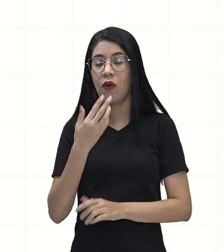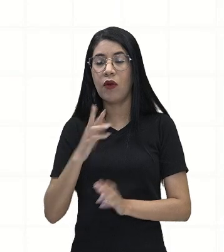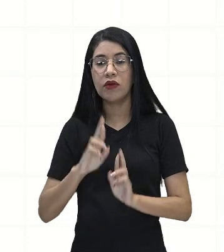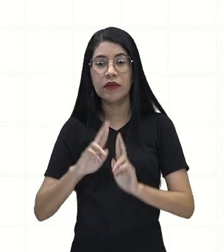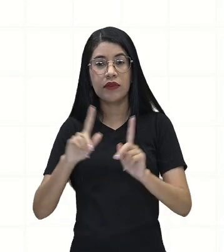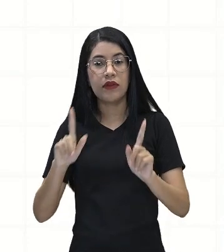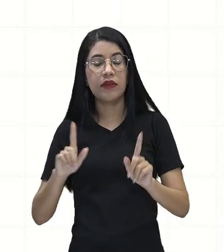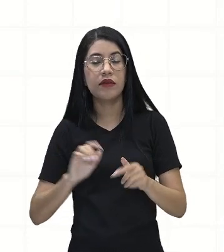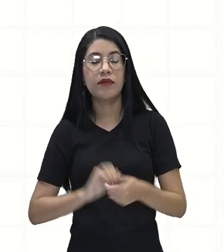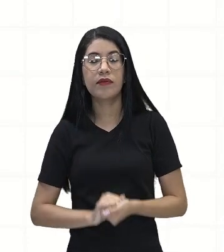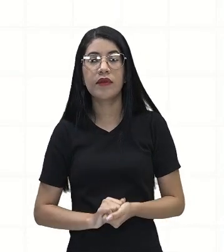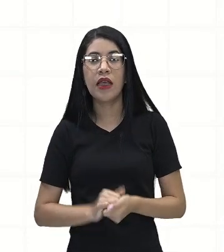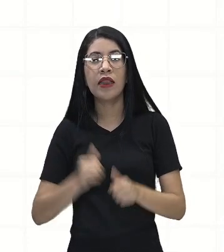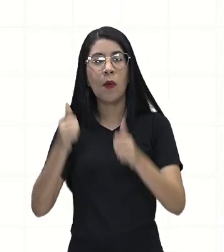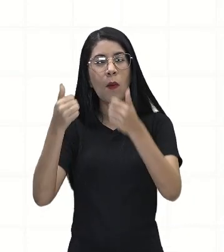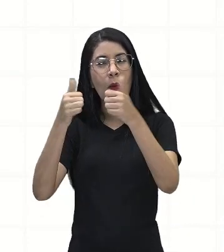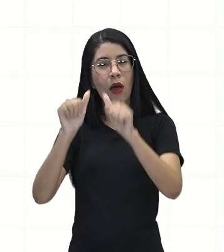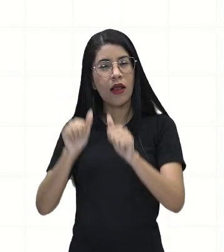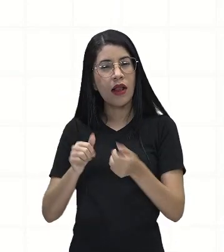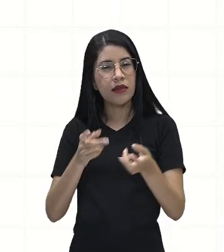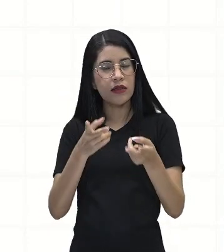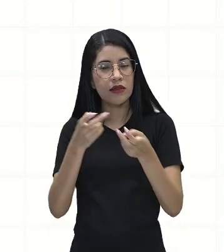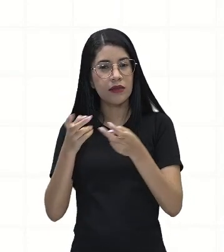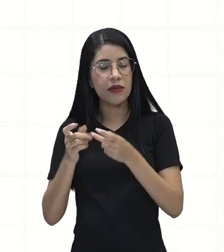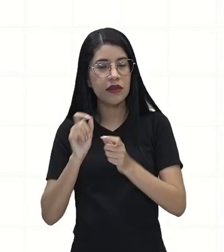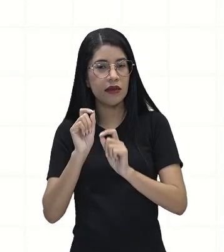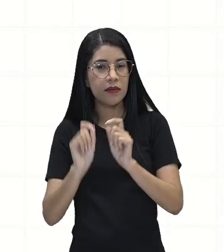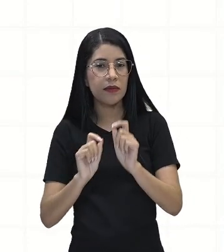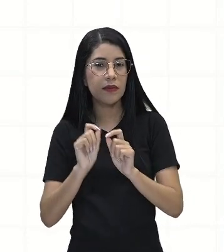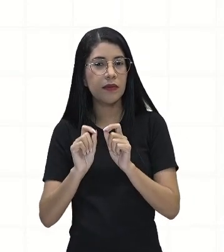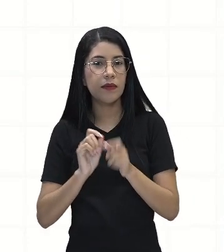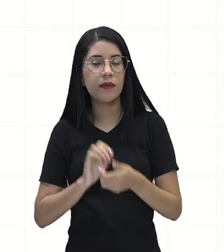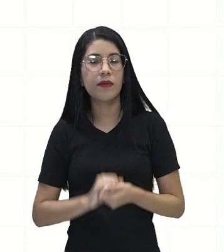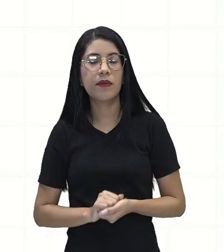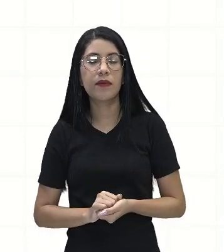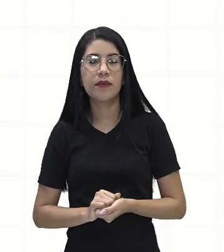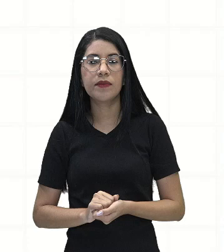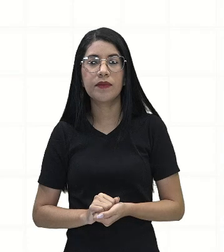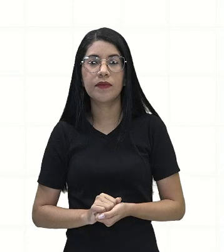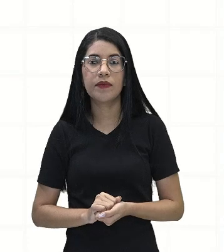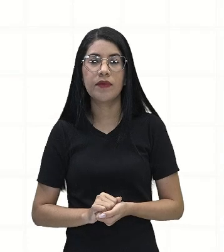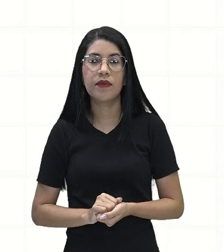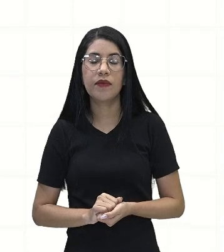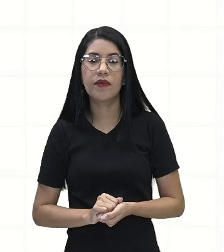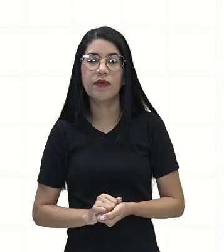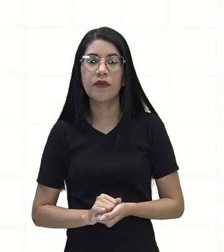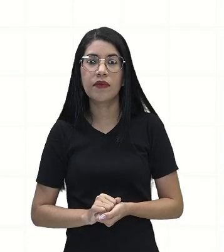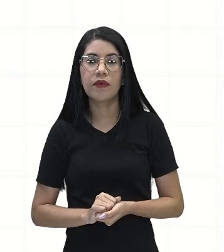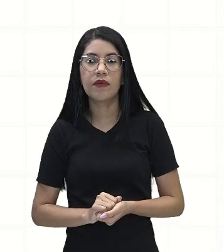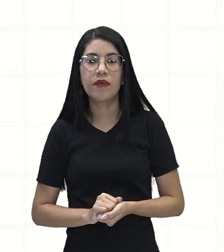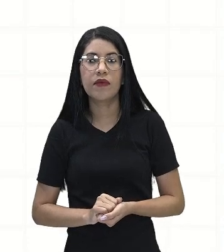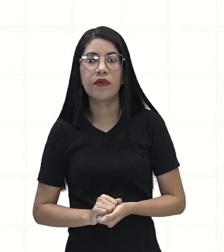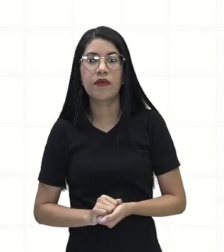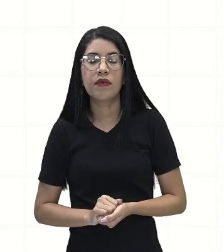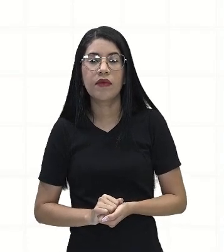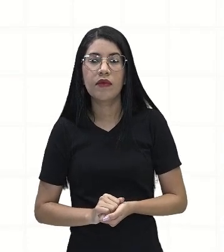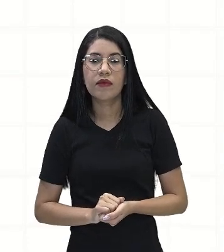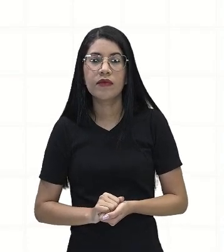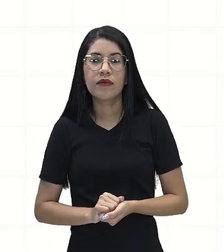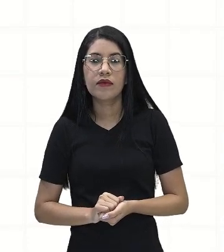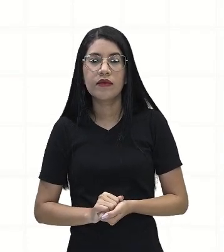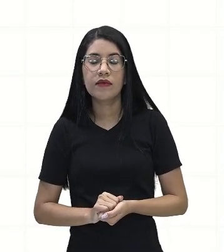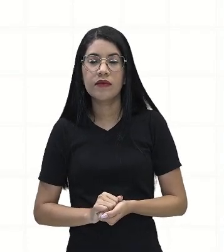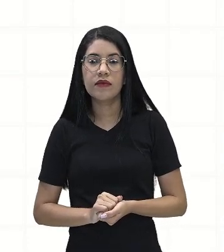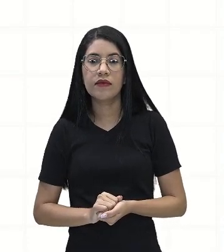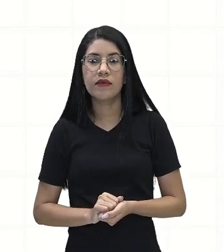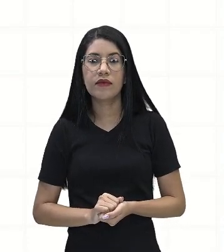Então, analisando aí, por exemplo, esse gráfico da produção de farinha de mandioca pela agroindústria rural em 2017,